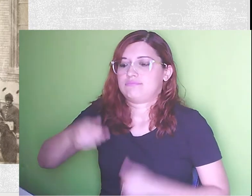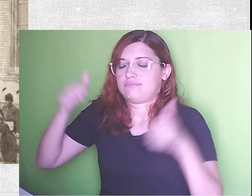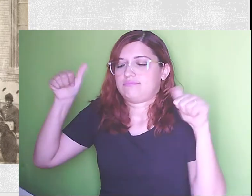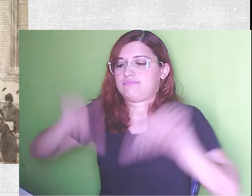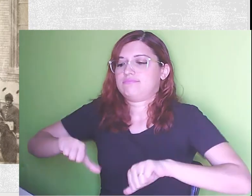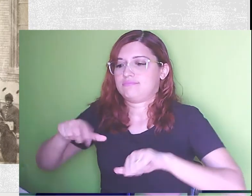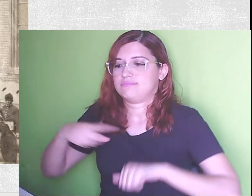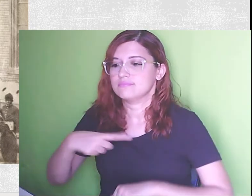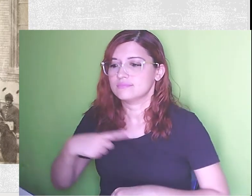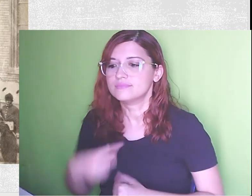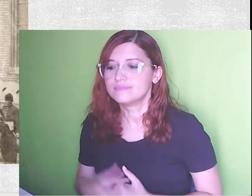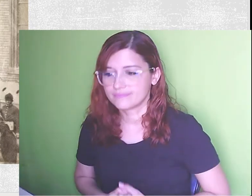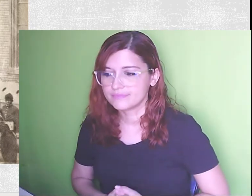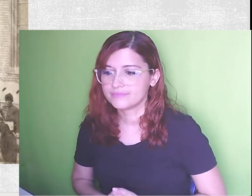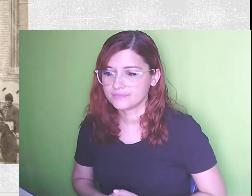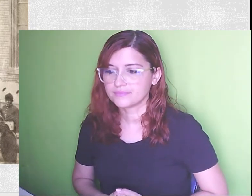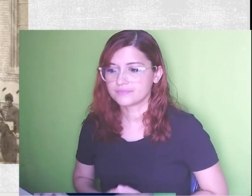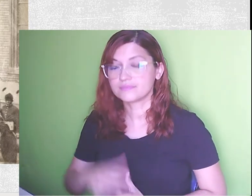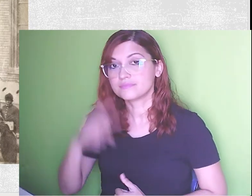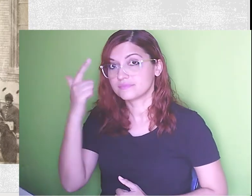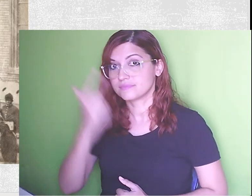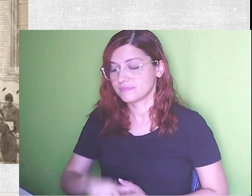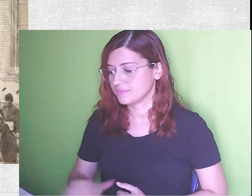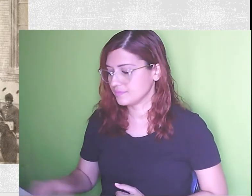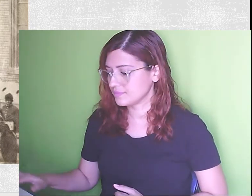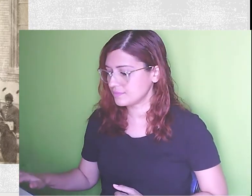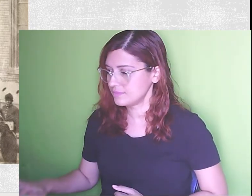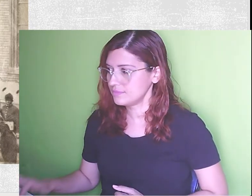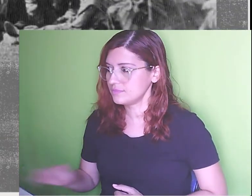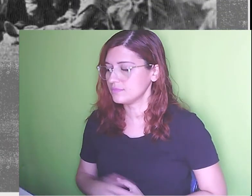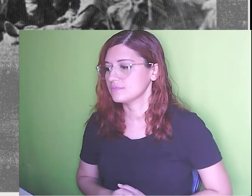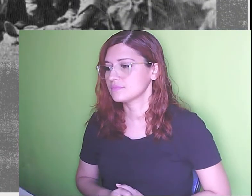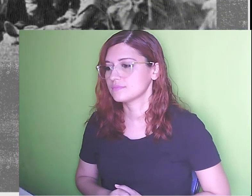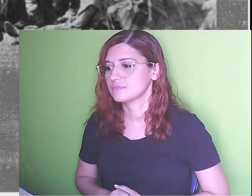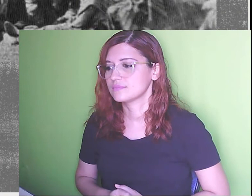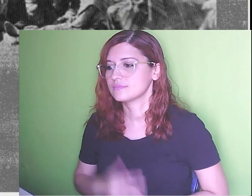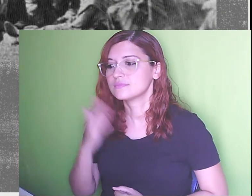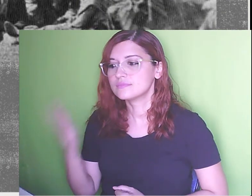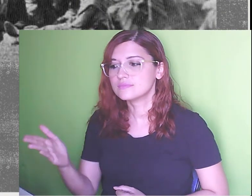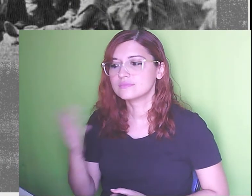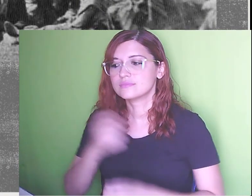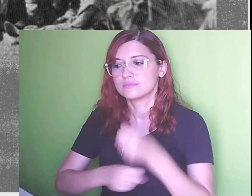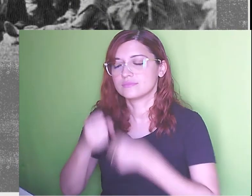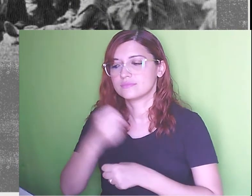Floriano exerceu sua autoridade de forma severa.